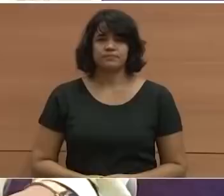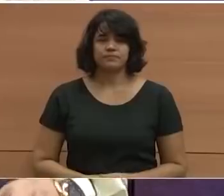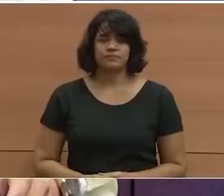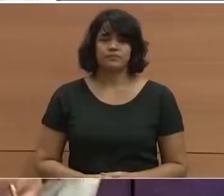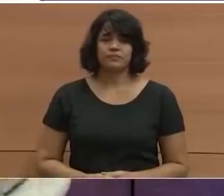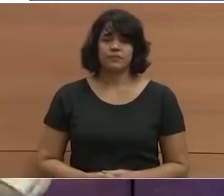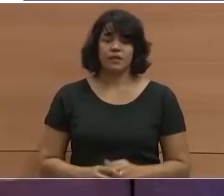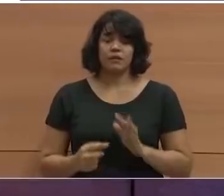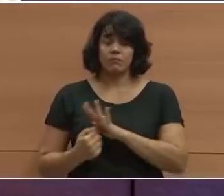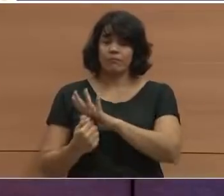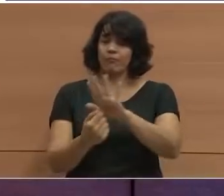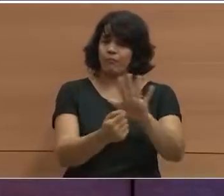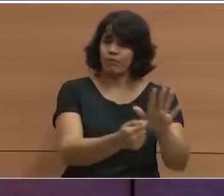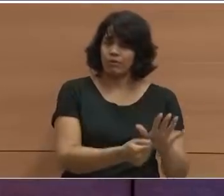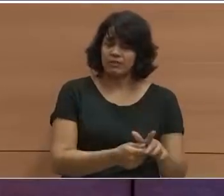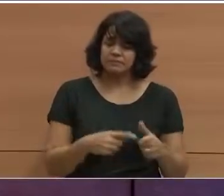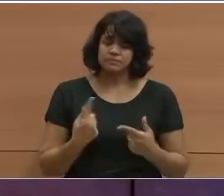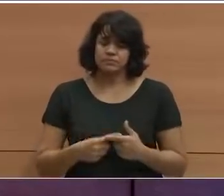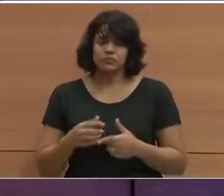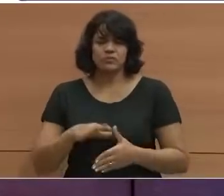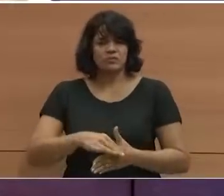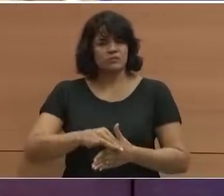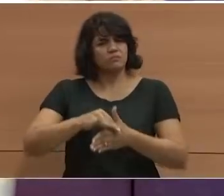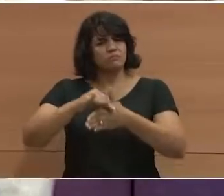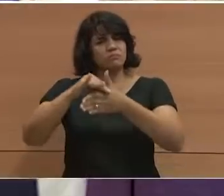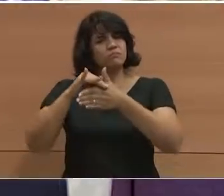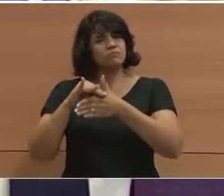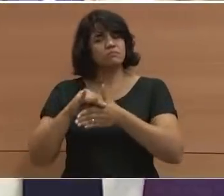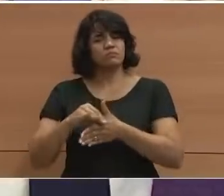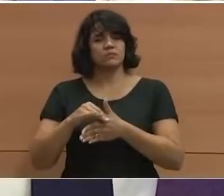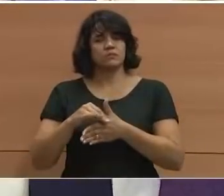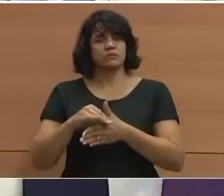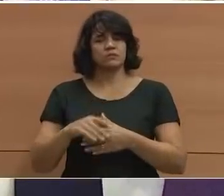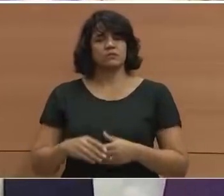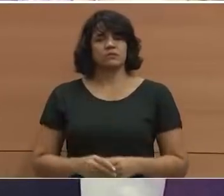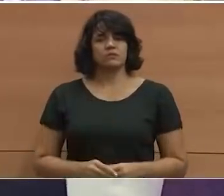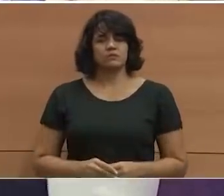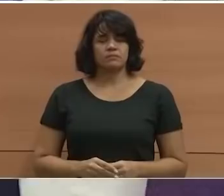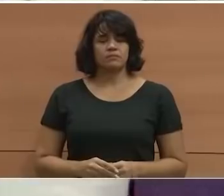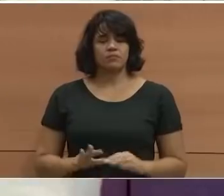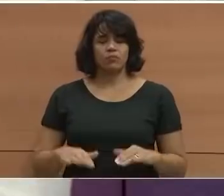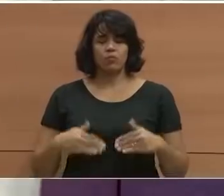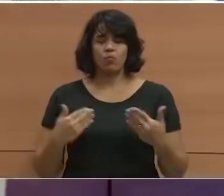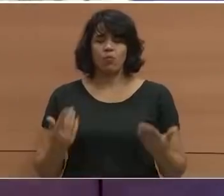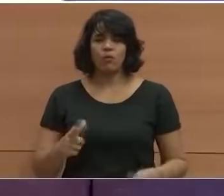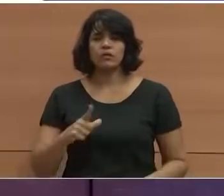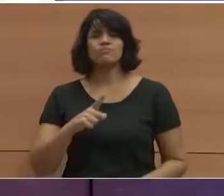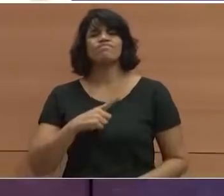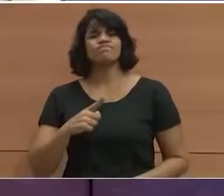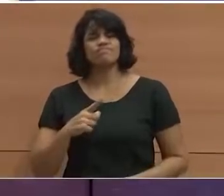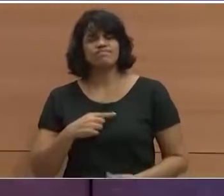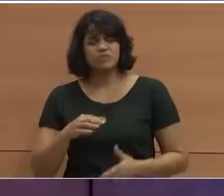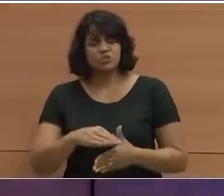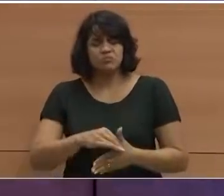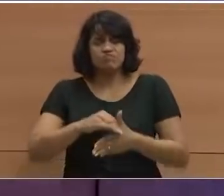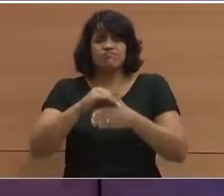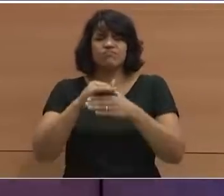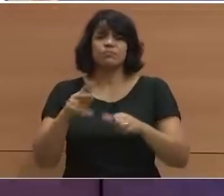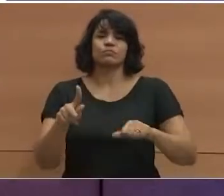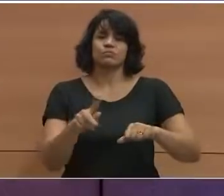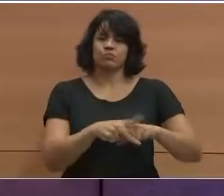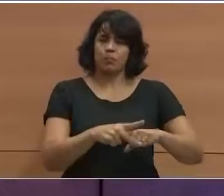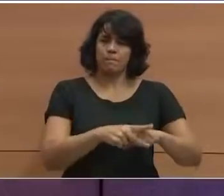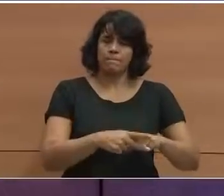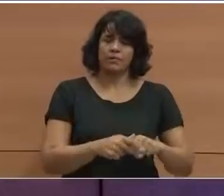a liderança, quando a liderança de Pedro nesse